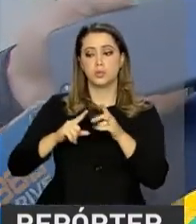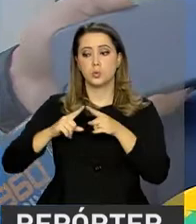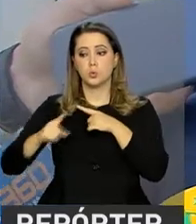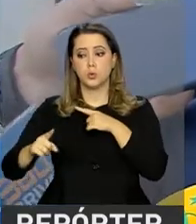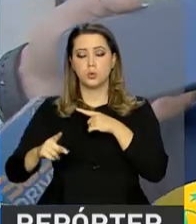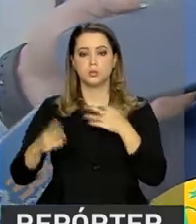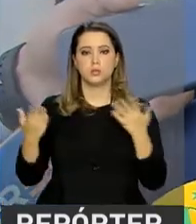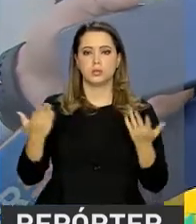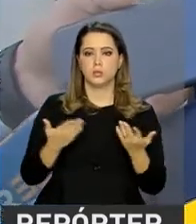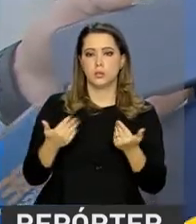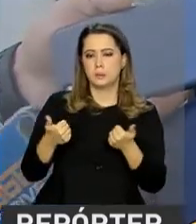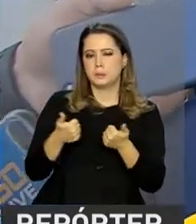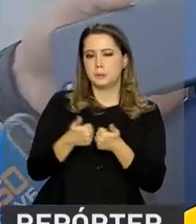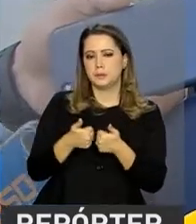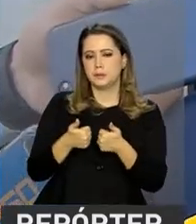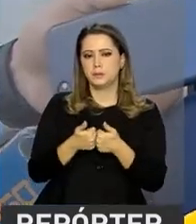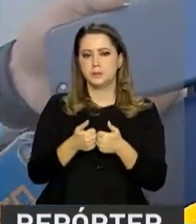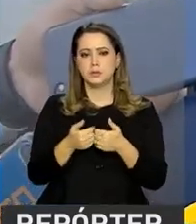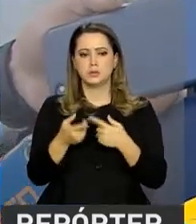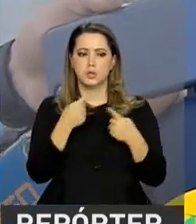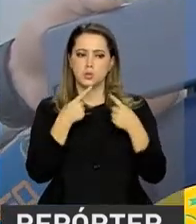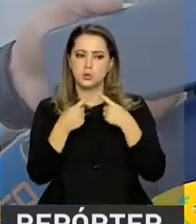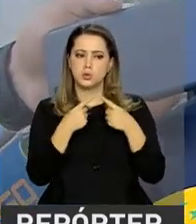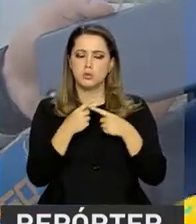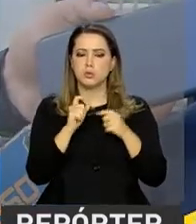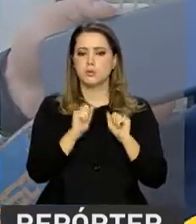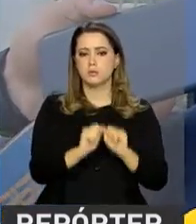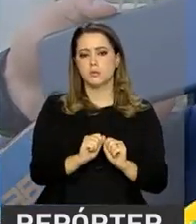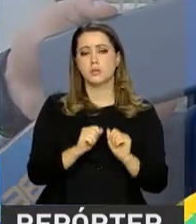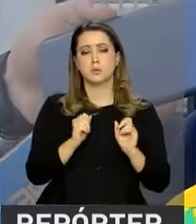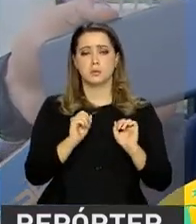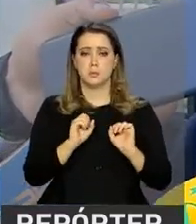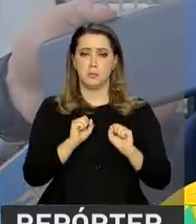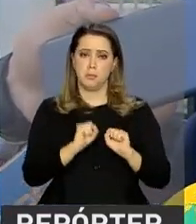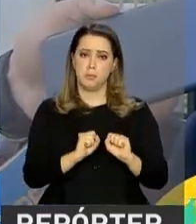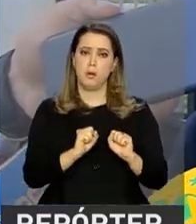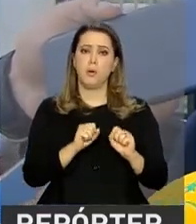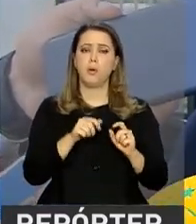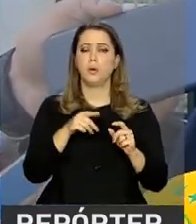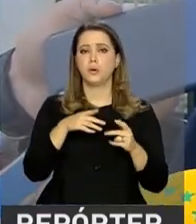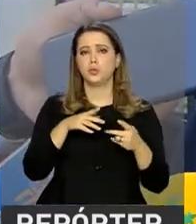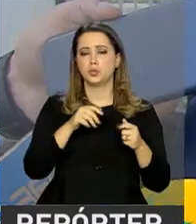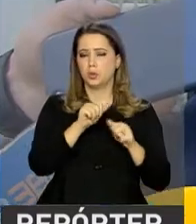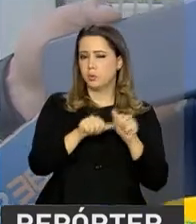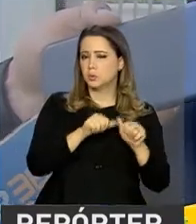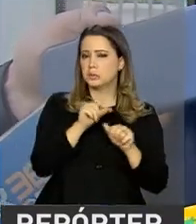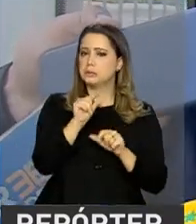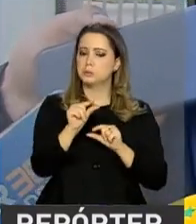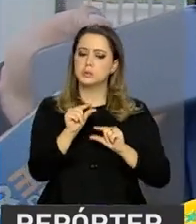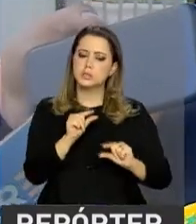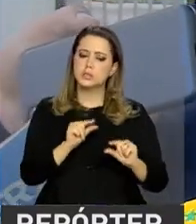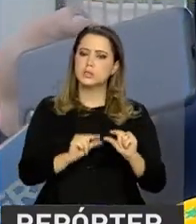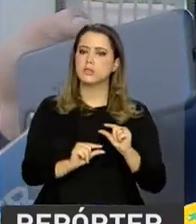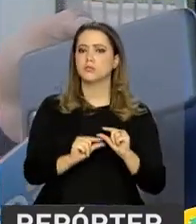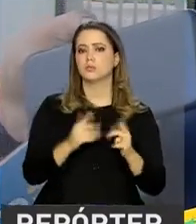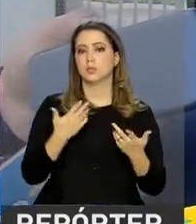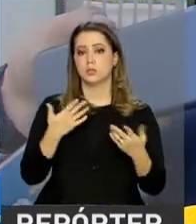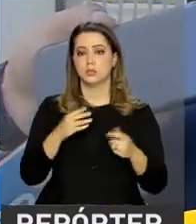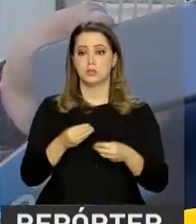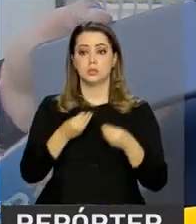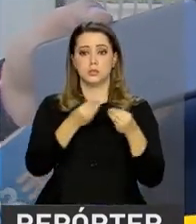se aproximar e dialogar no sentido de que algumas indicações sejam atendidos em troca disso